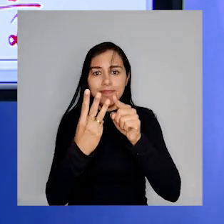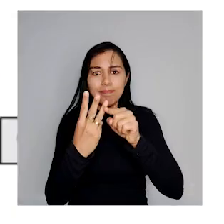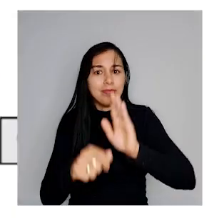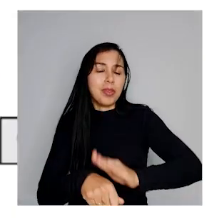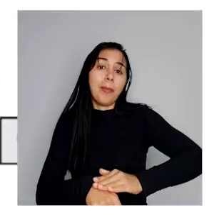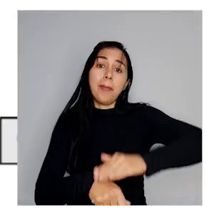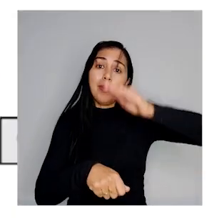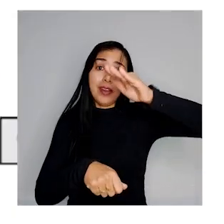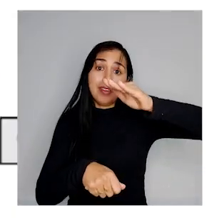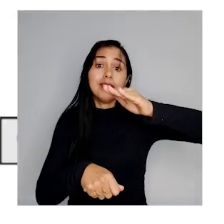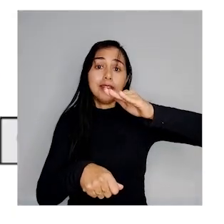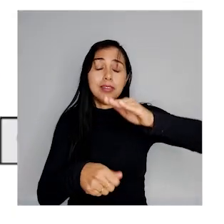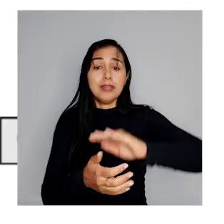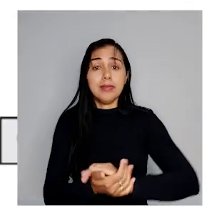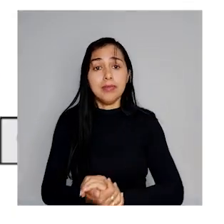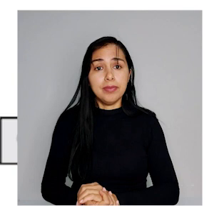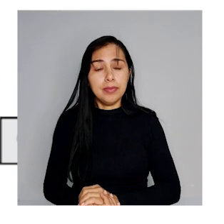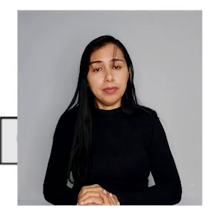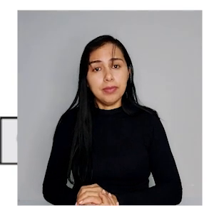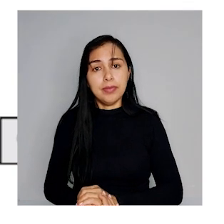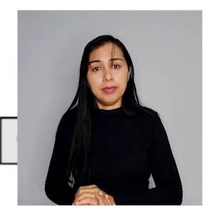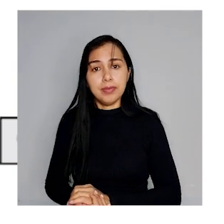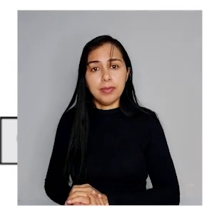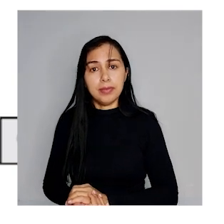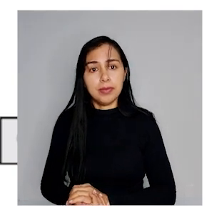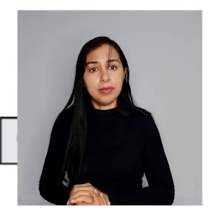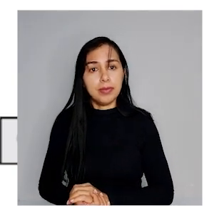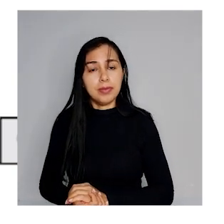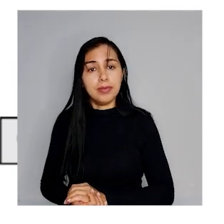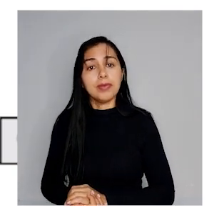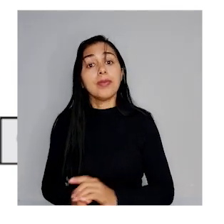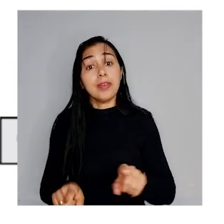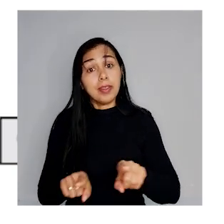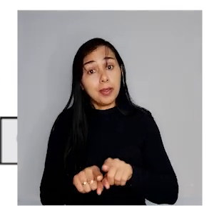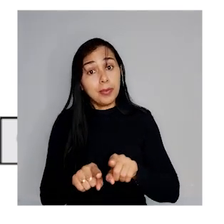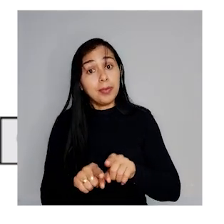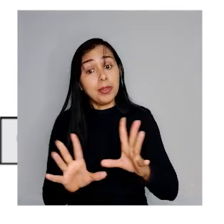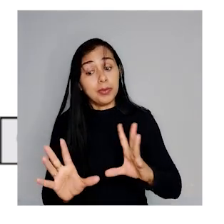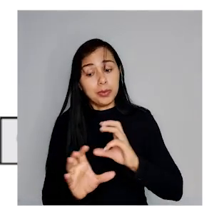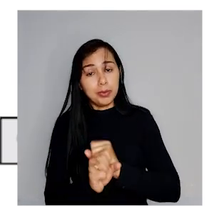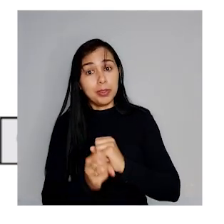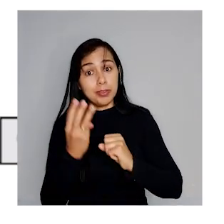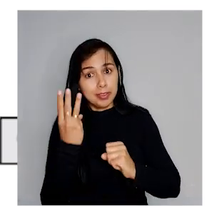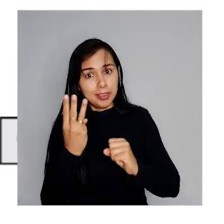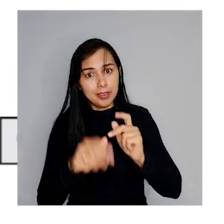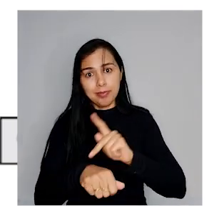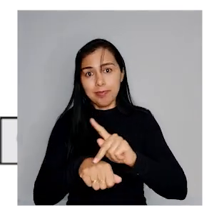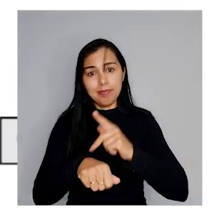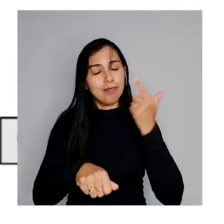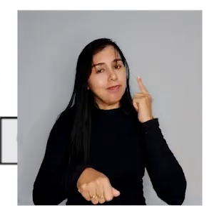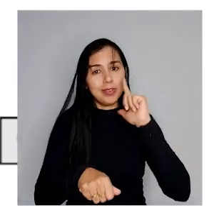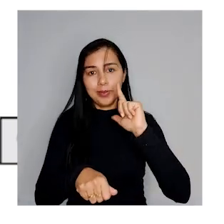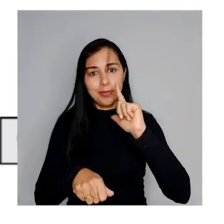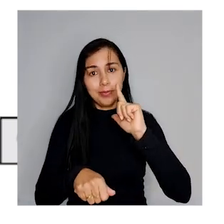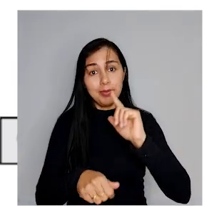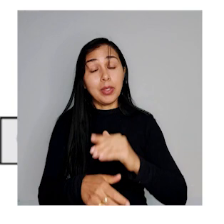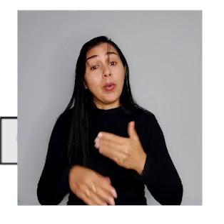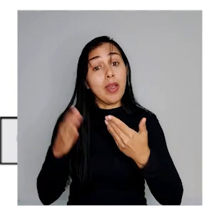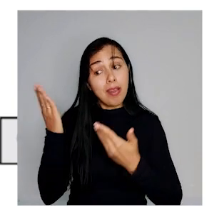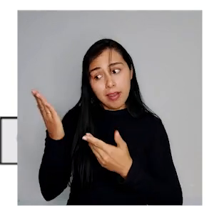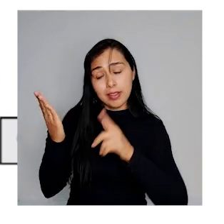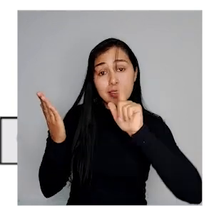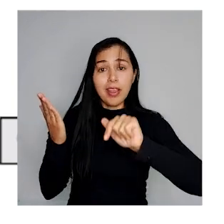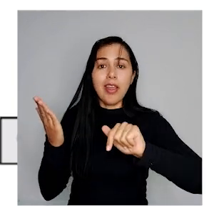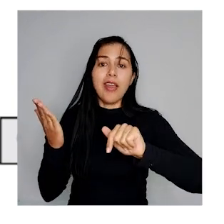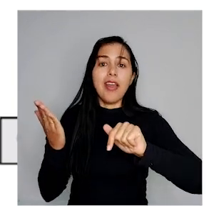também, jogando somente mais pinos pretos, a gente viu também que não é possível. Então, essa daqui, para responder esse item C,